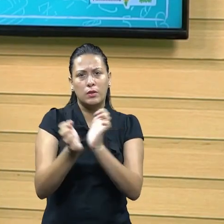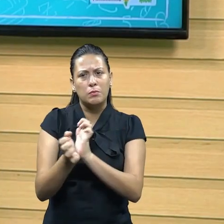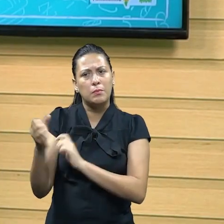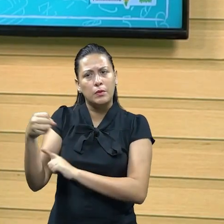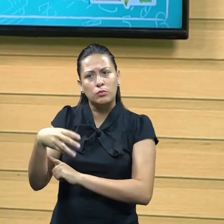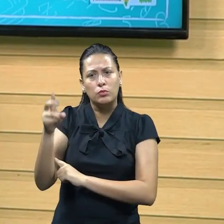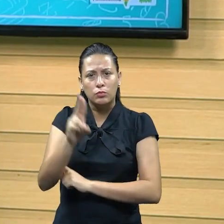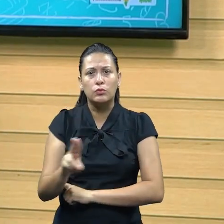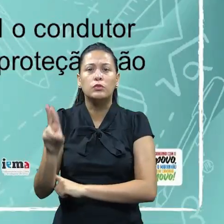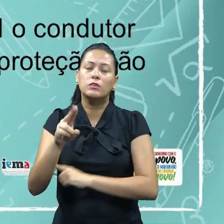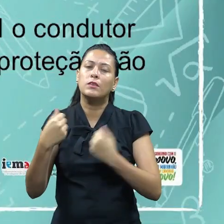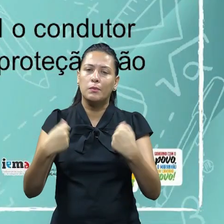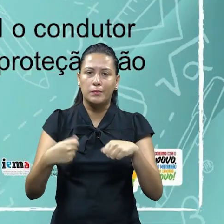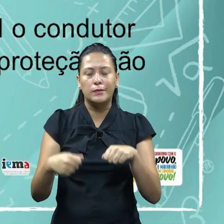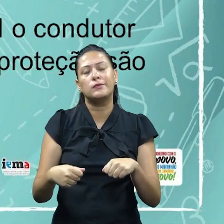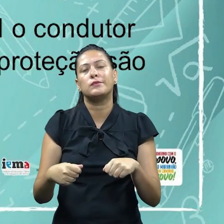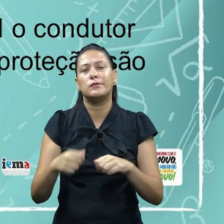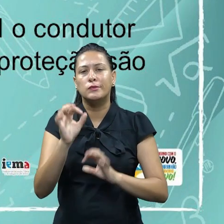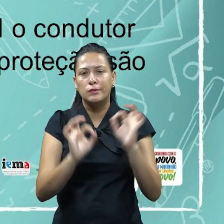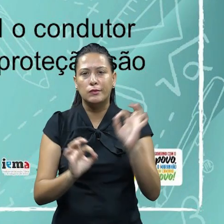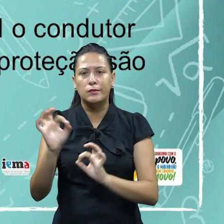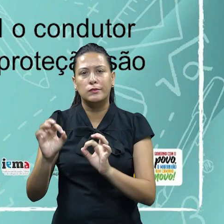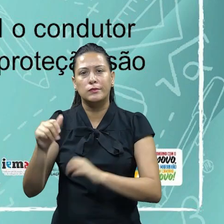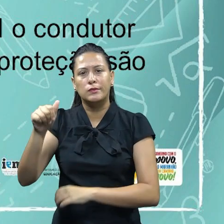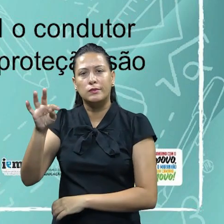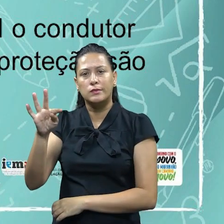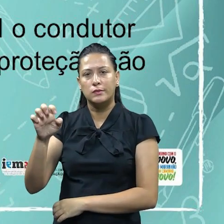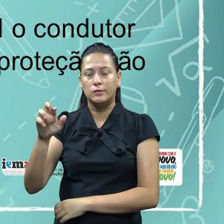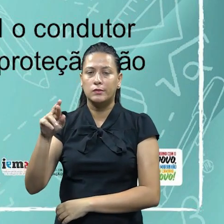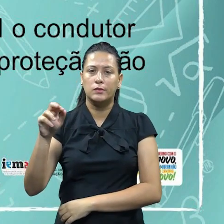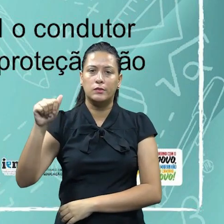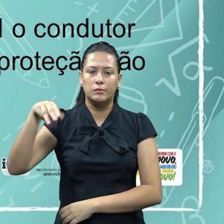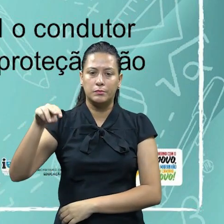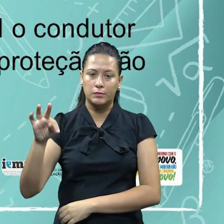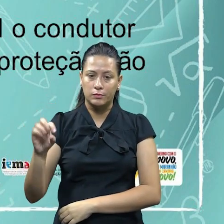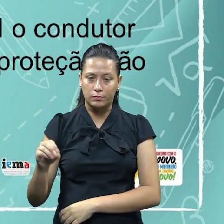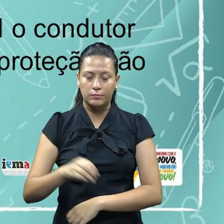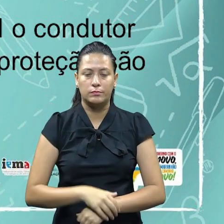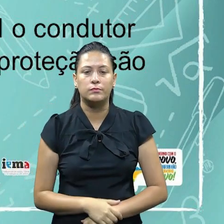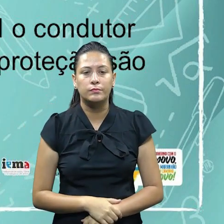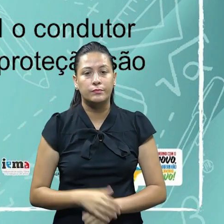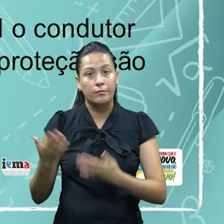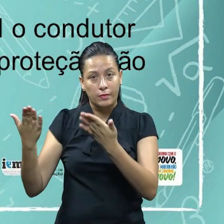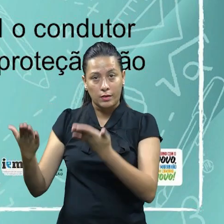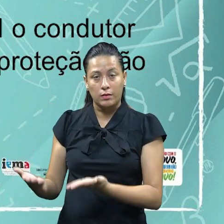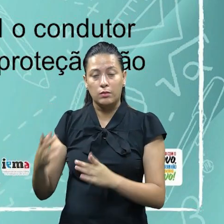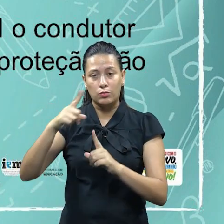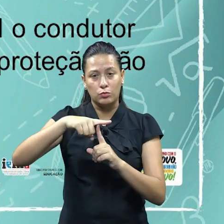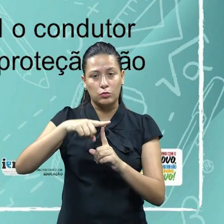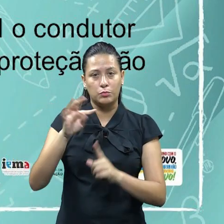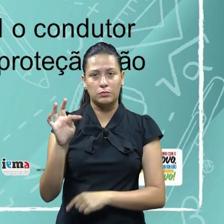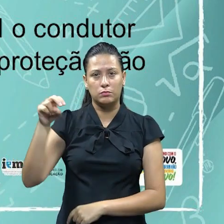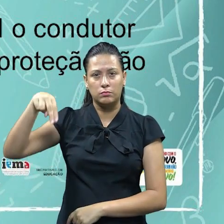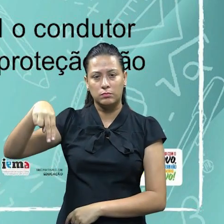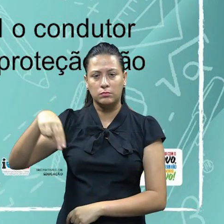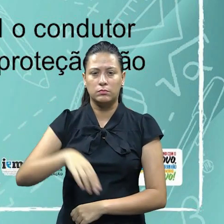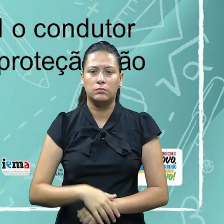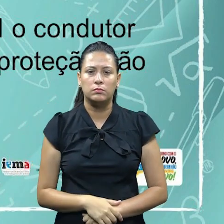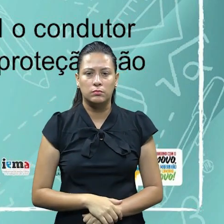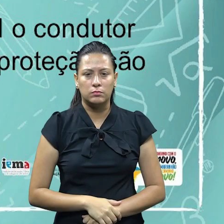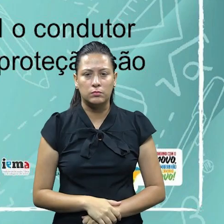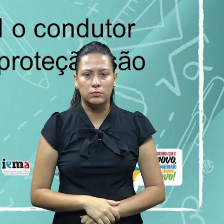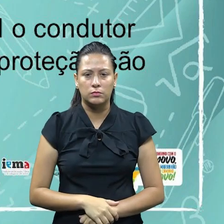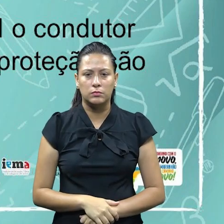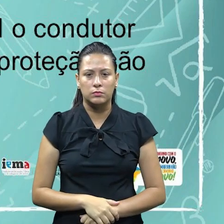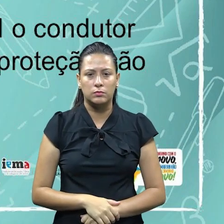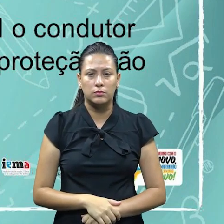como eu falei já. Nós temos agora o esquema de aterramento TN. O esquema de aterramento TN, ele tem o